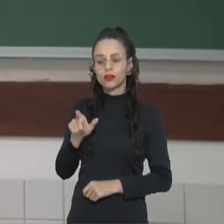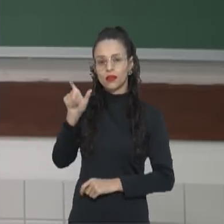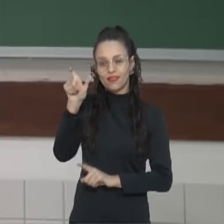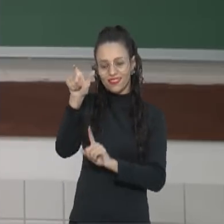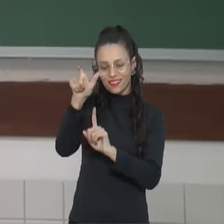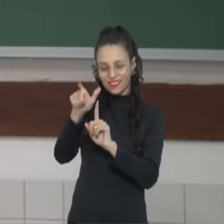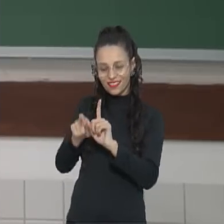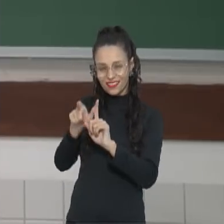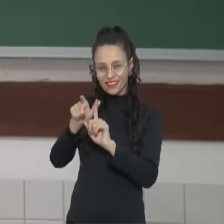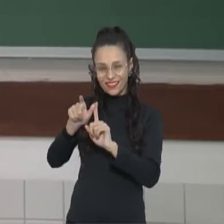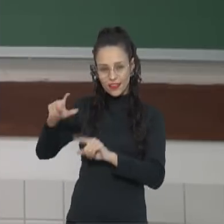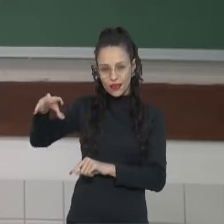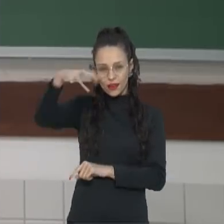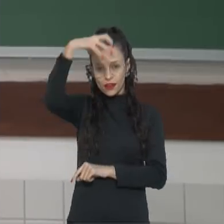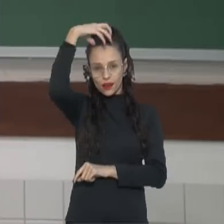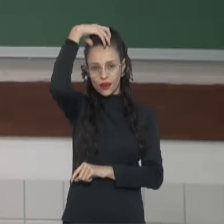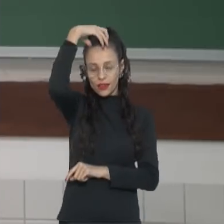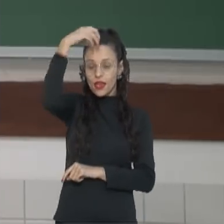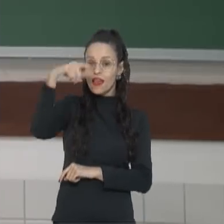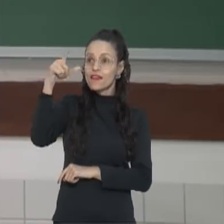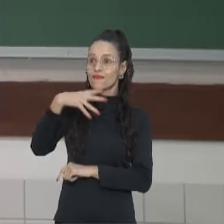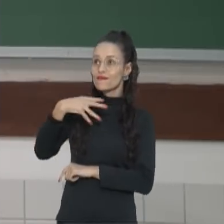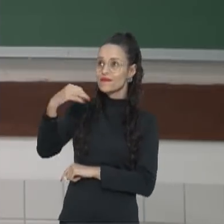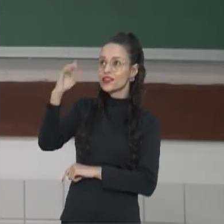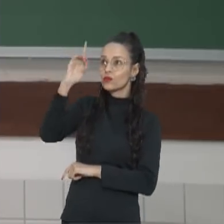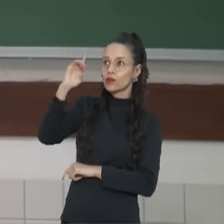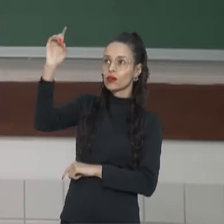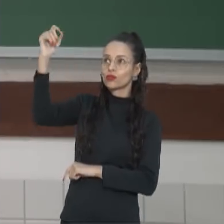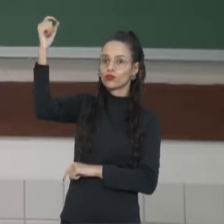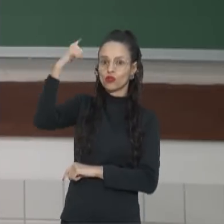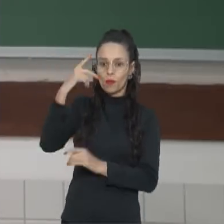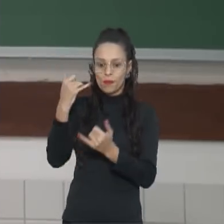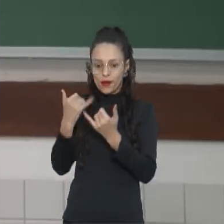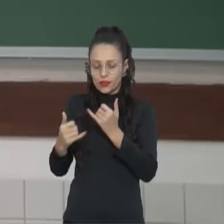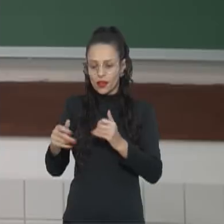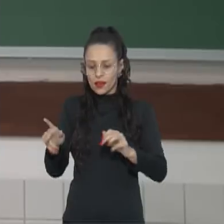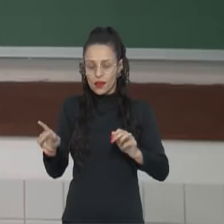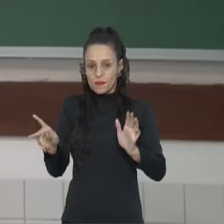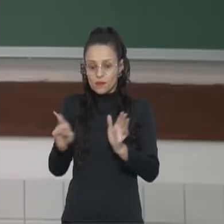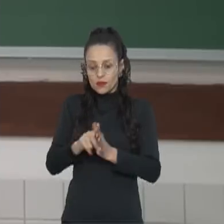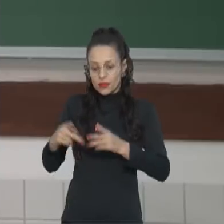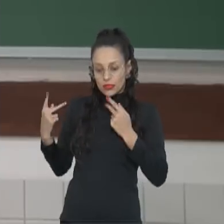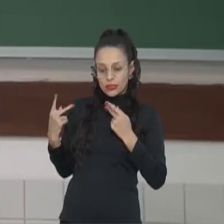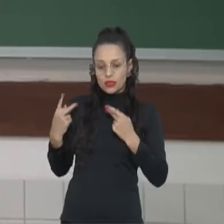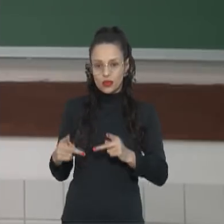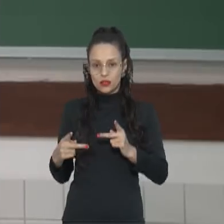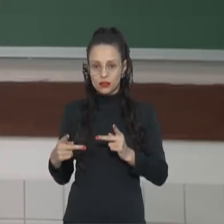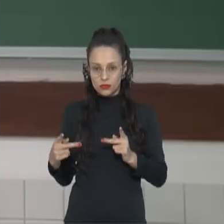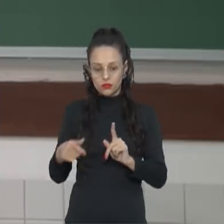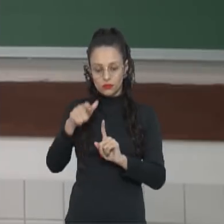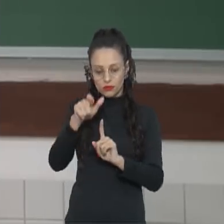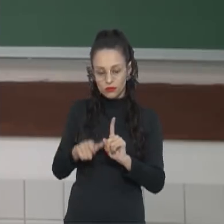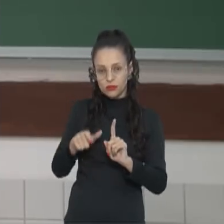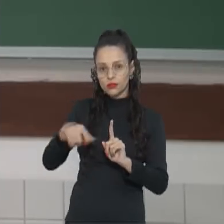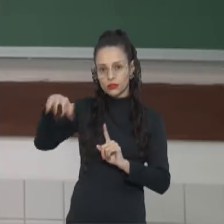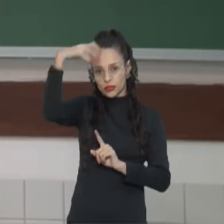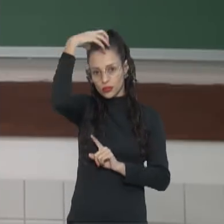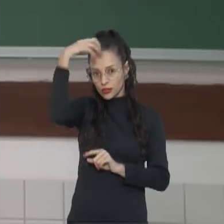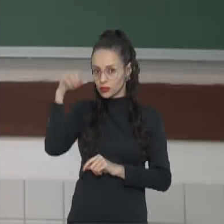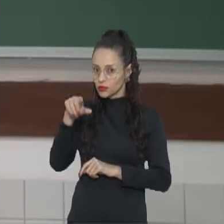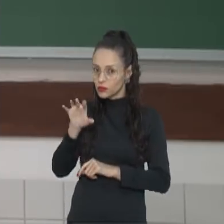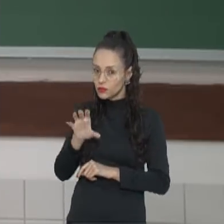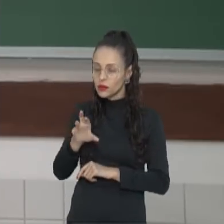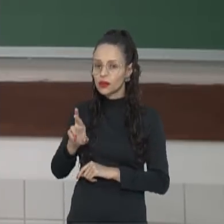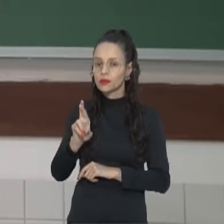inclusive, era filho do Deus Sol e era uma ideia de uma propriedade dele. O império era dele. Essa é a